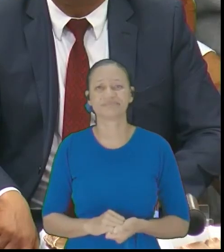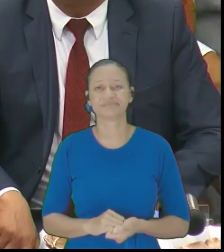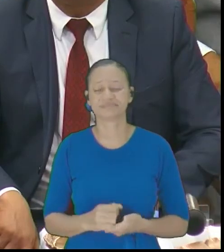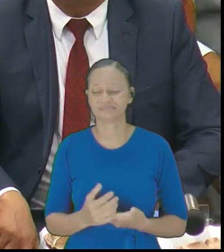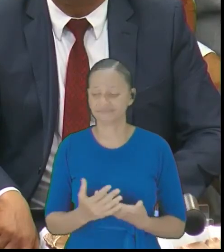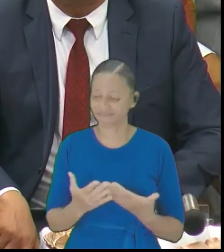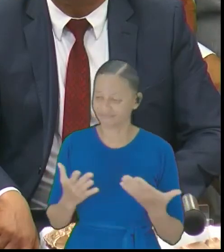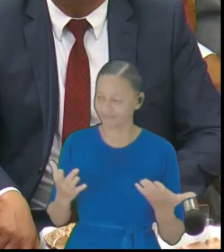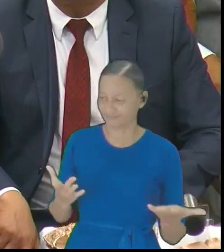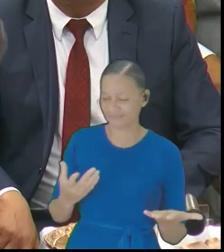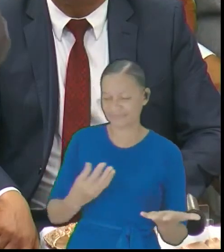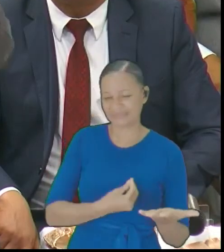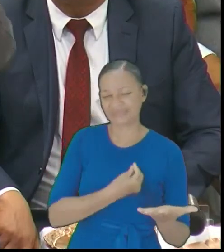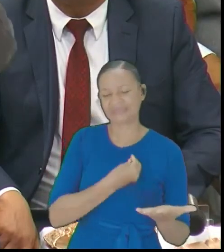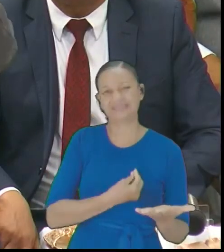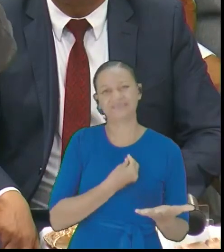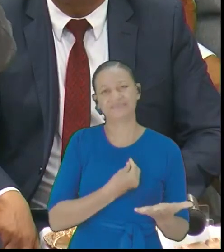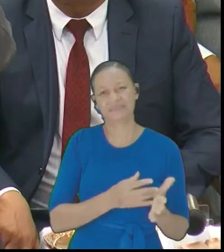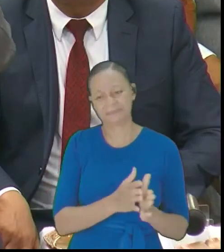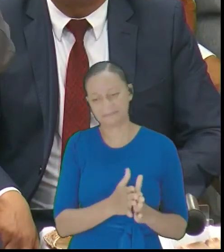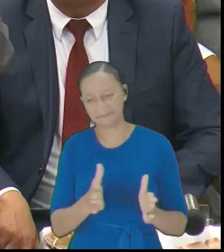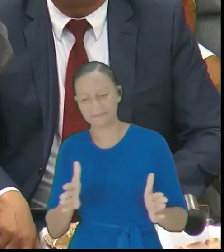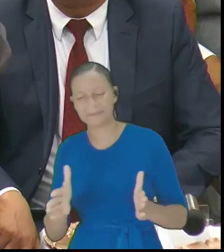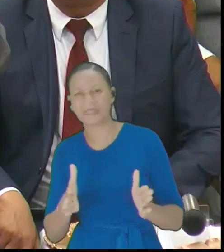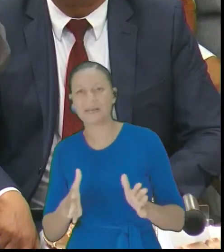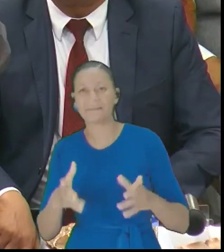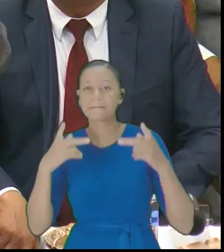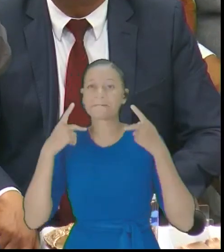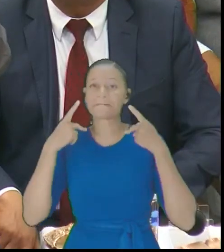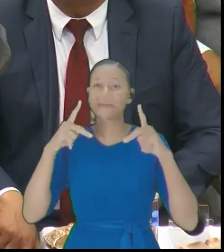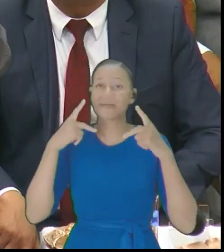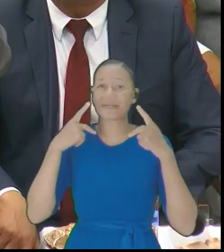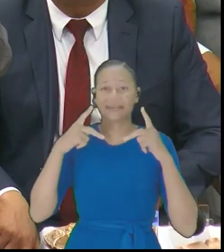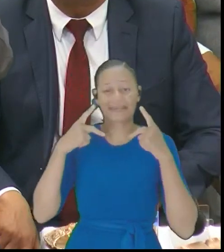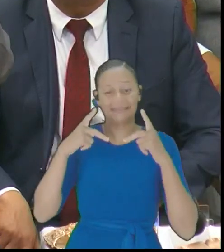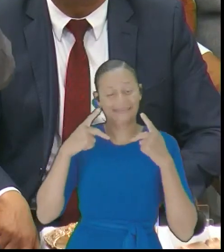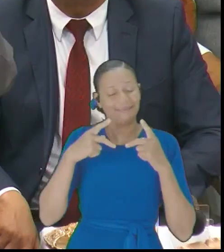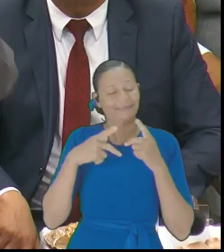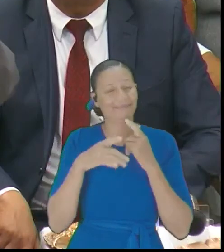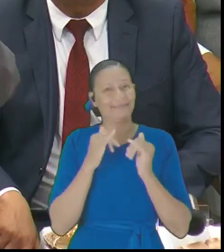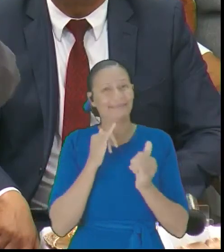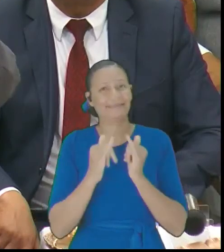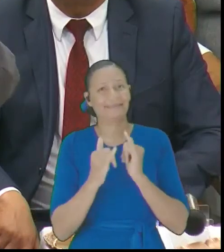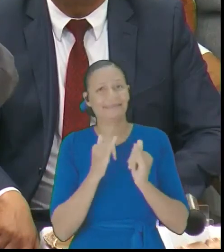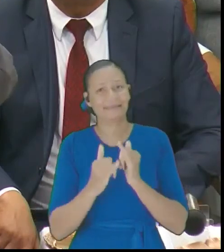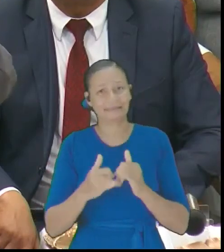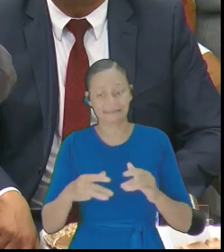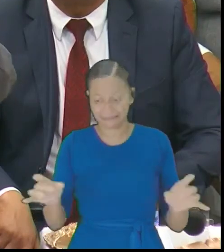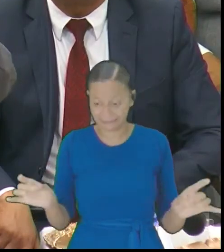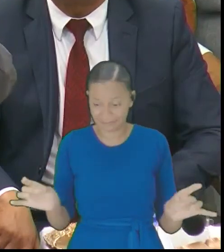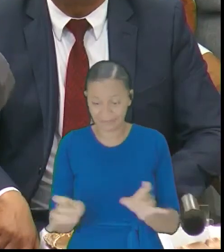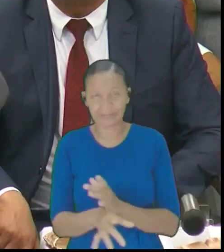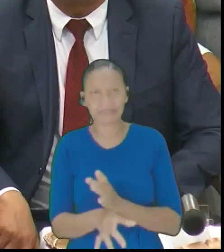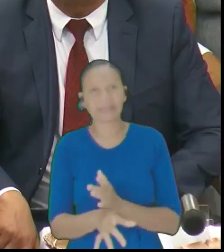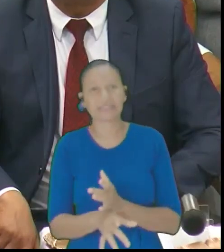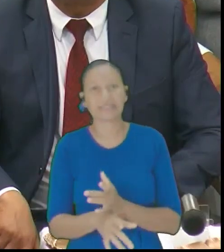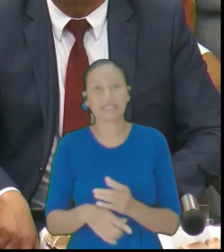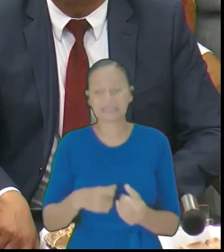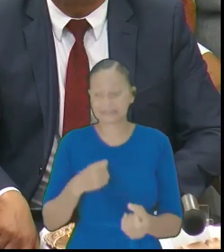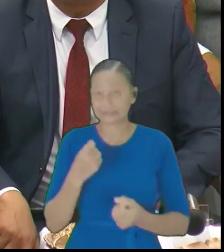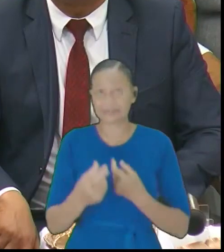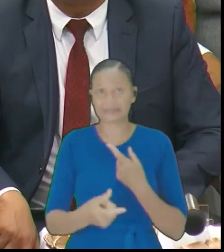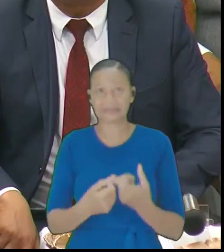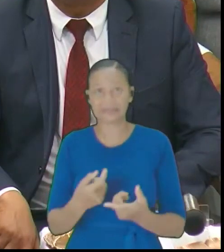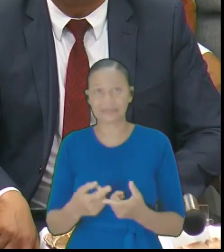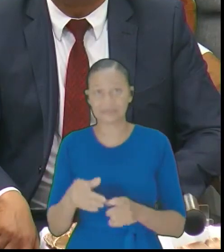Estamos vivendo o tempo dos pregadores de plantão na internet. Termina assim agora? Às vezes nem termina,